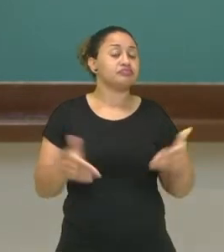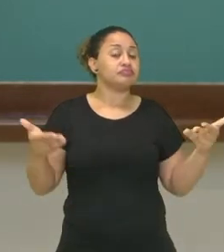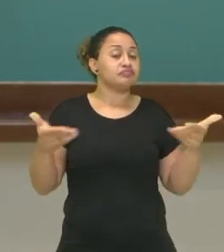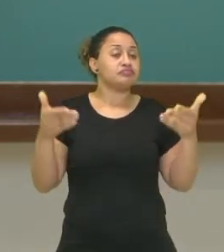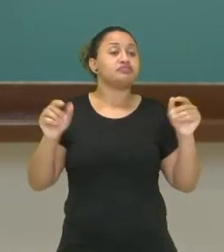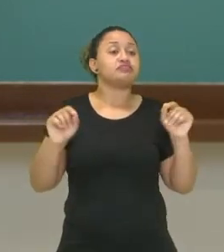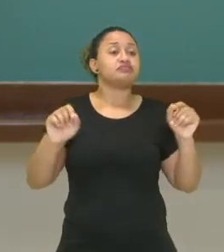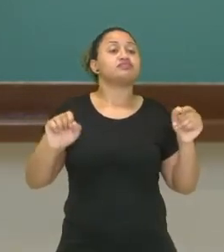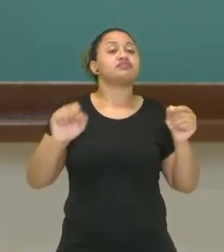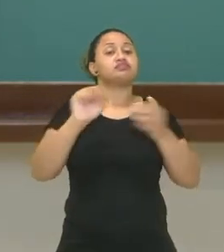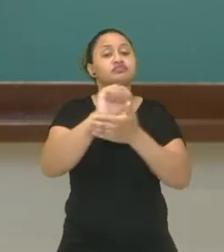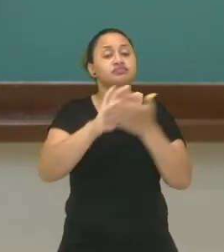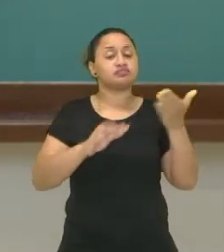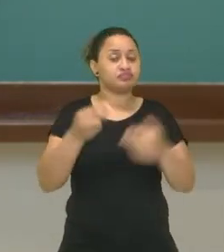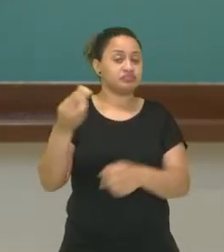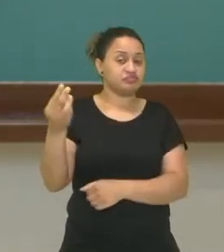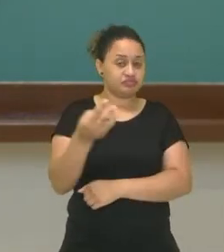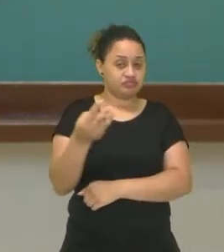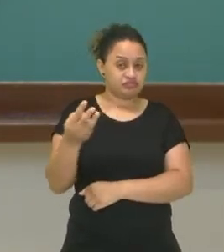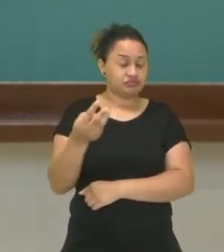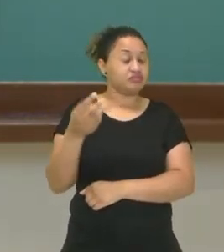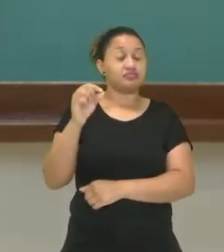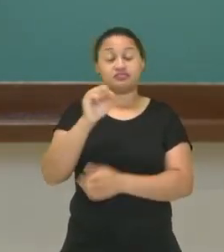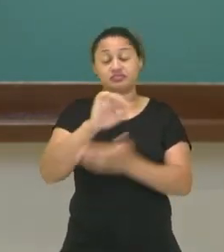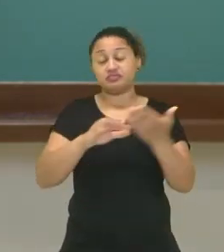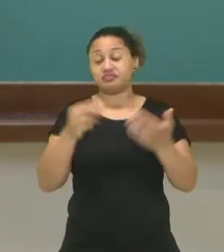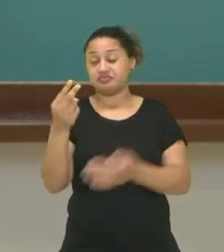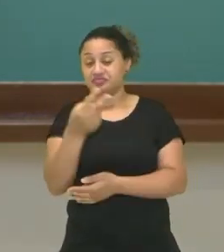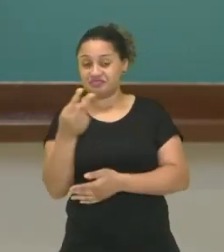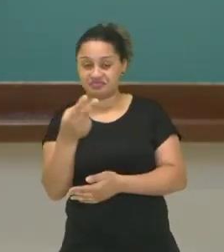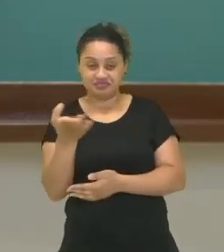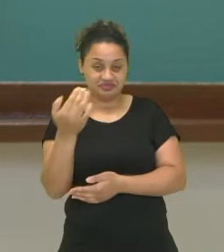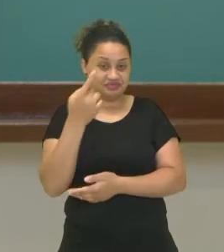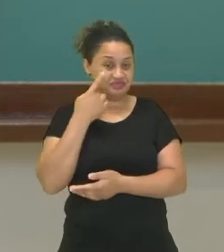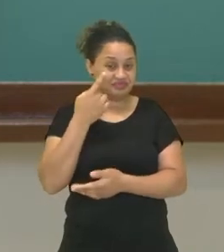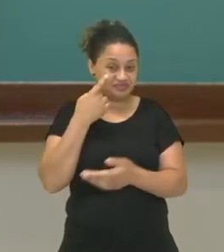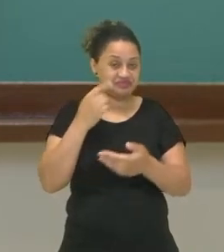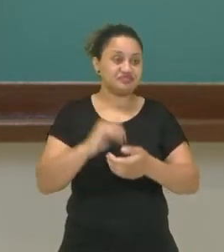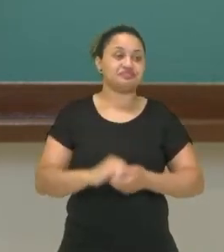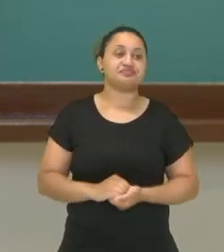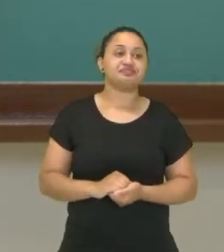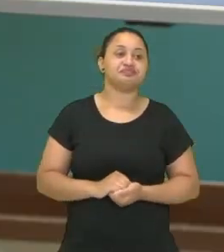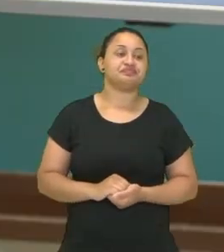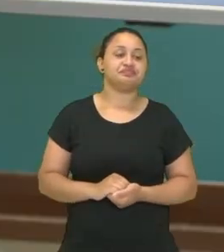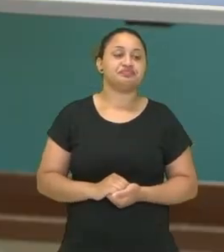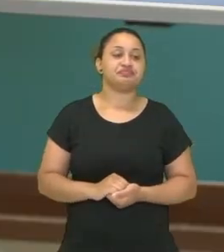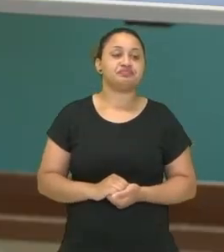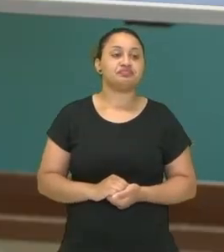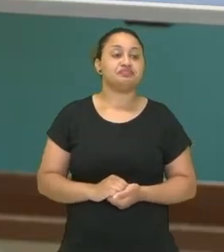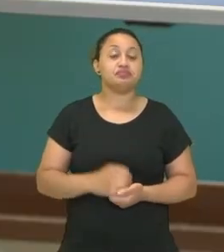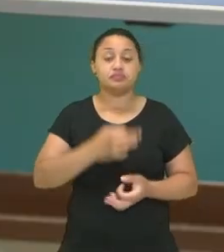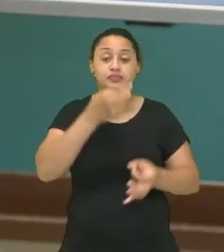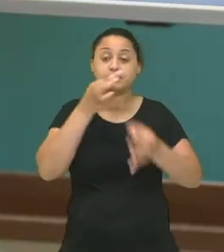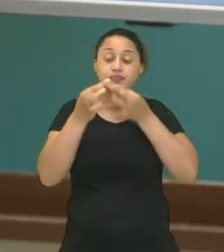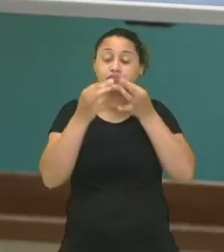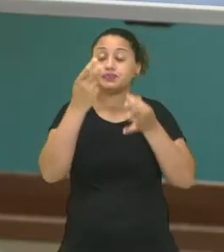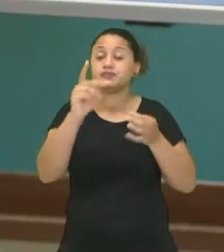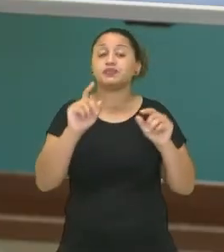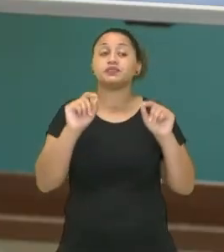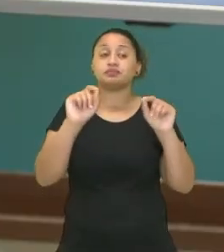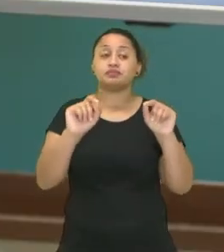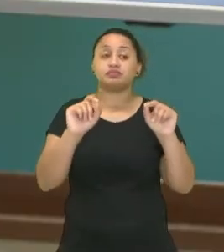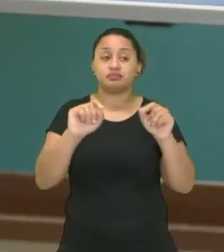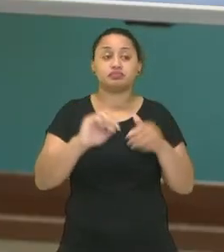Agora, vamos fazer então o exercício de número 2? Vamos verificar então? Na sua opinião,